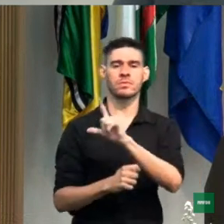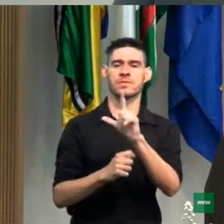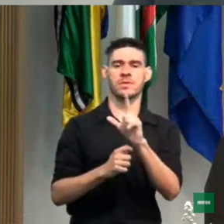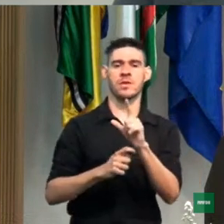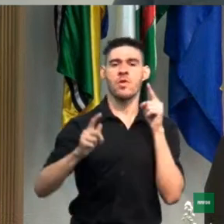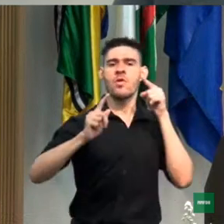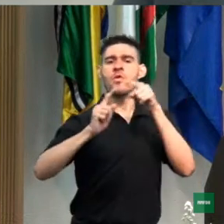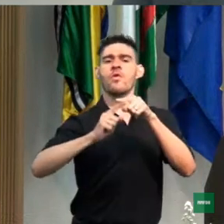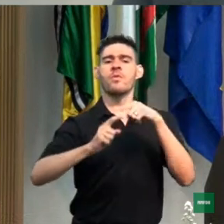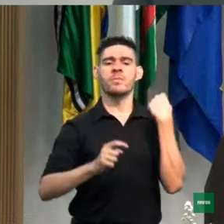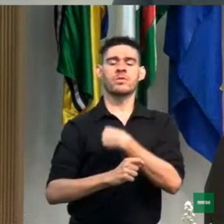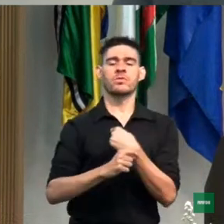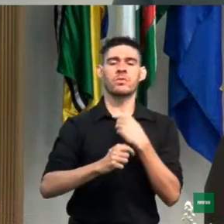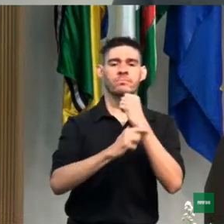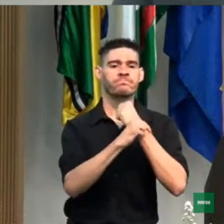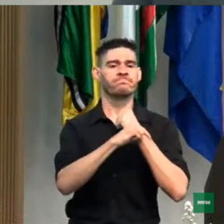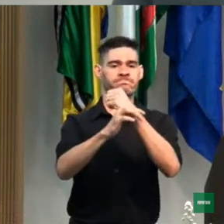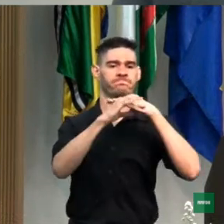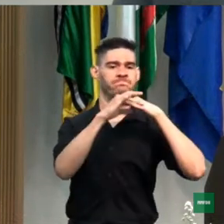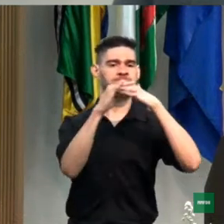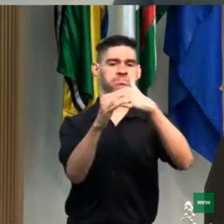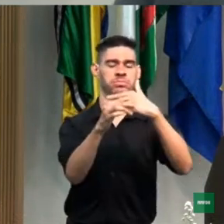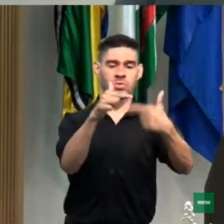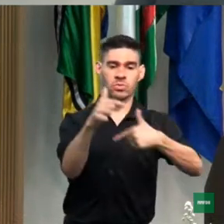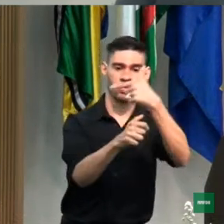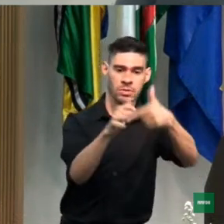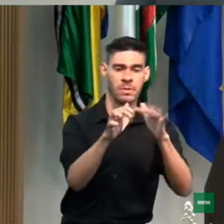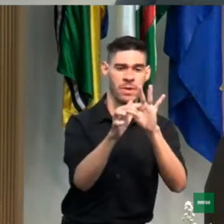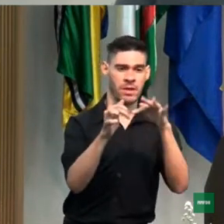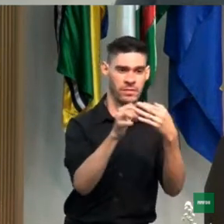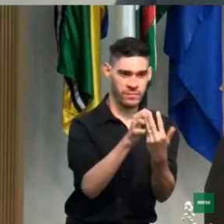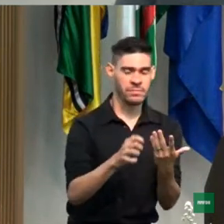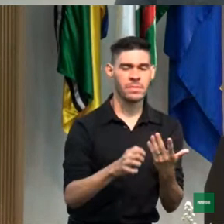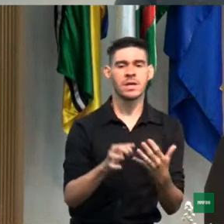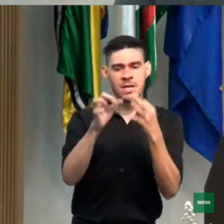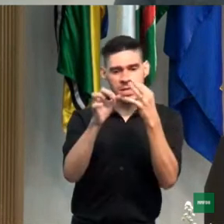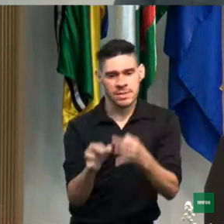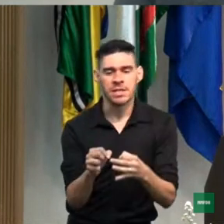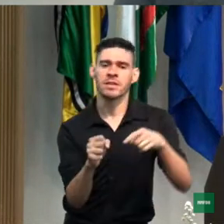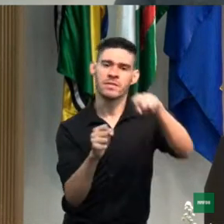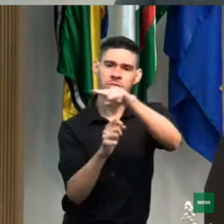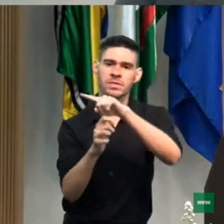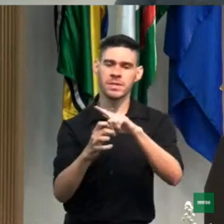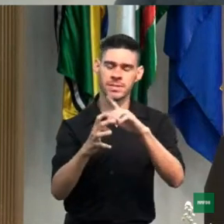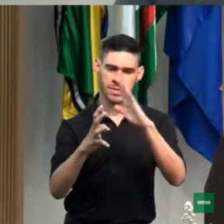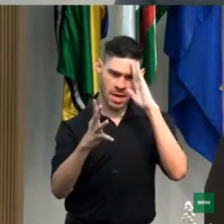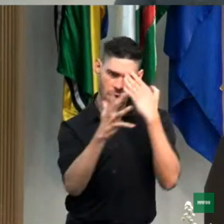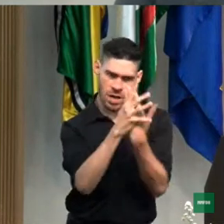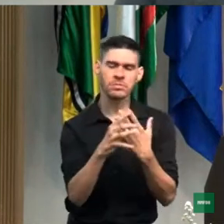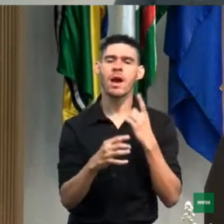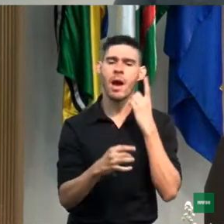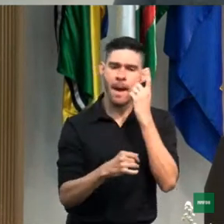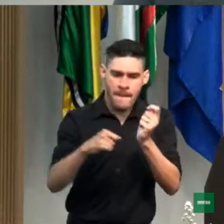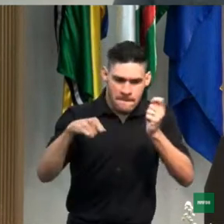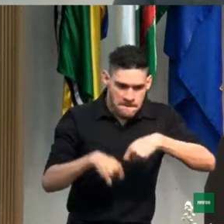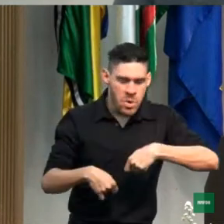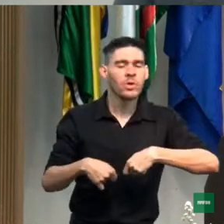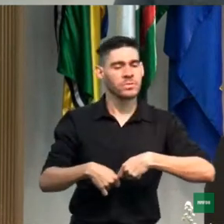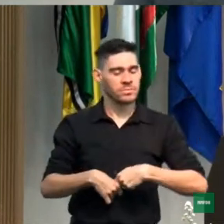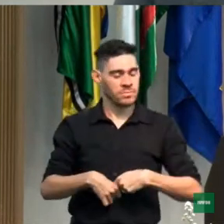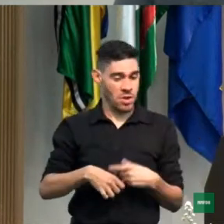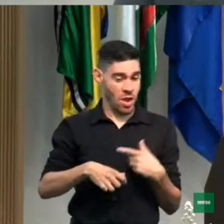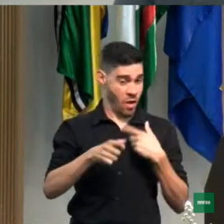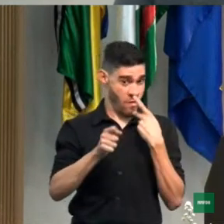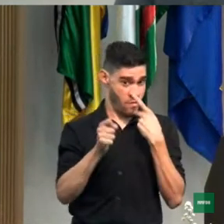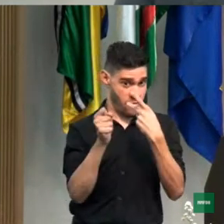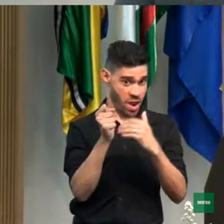equilíbrio trabalho-família? Tenho certeza que vocês podem contar muito com o parlamento. E vou contar um segredo para vocês.